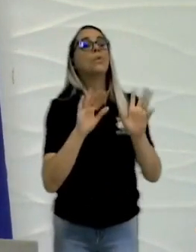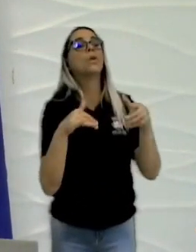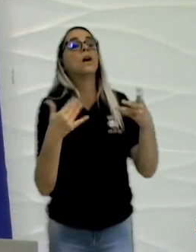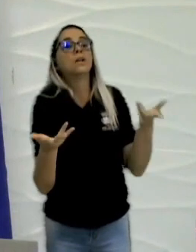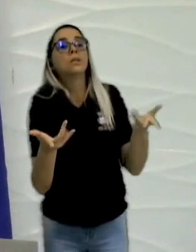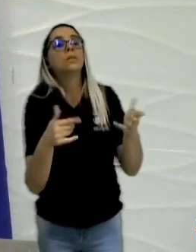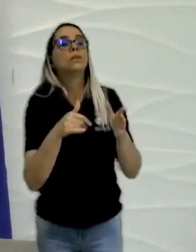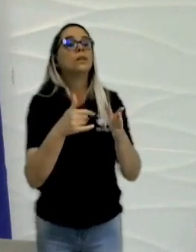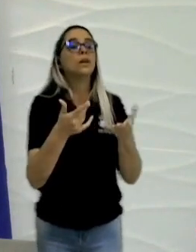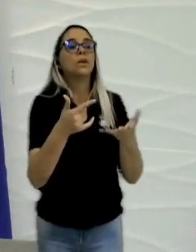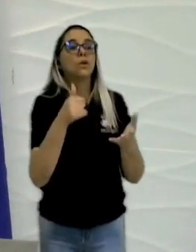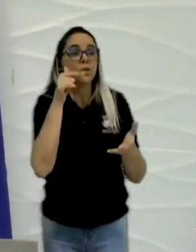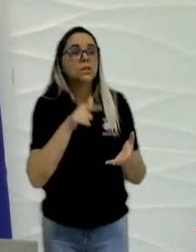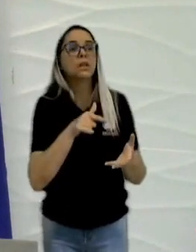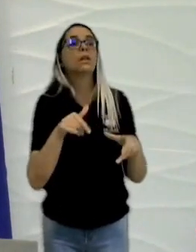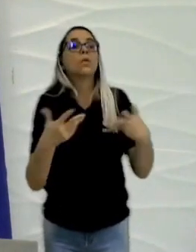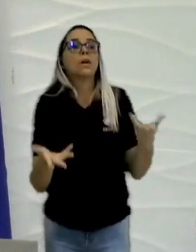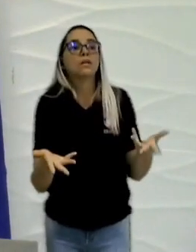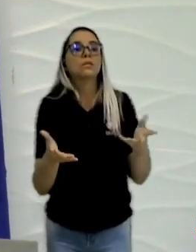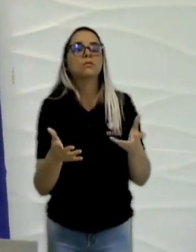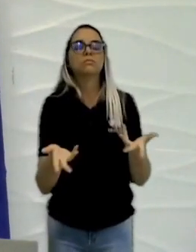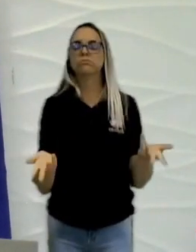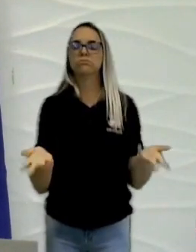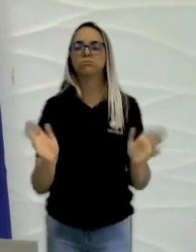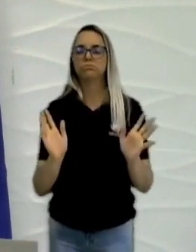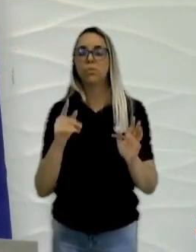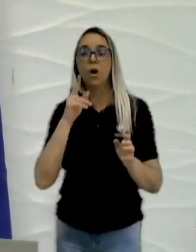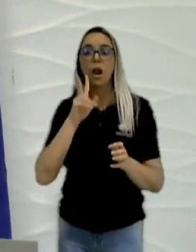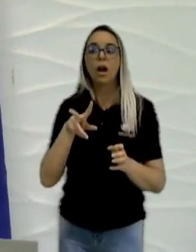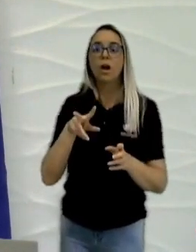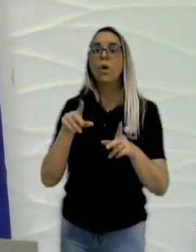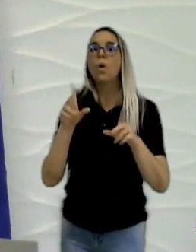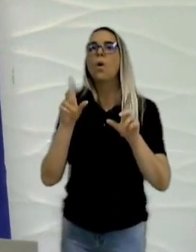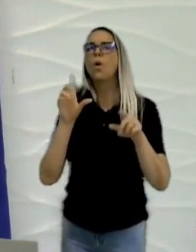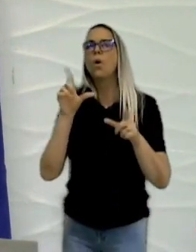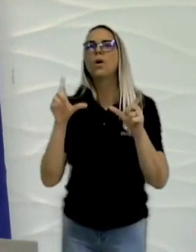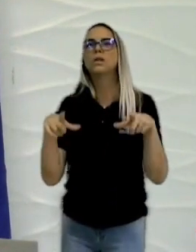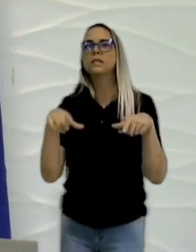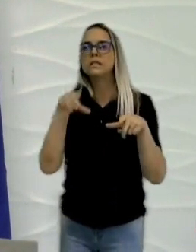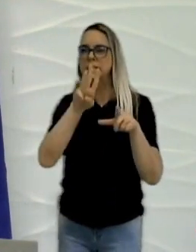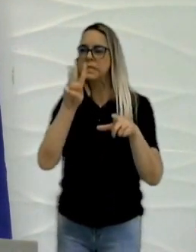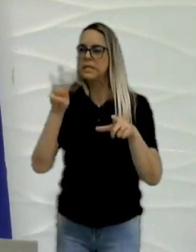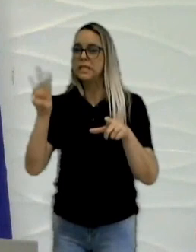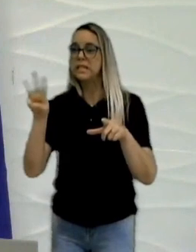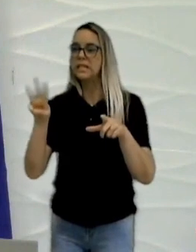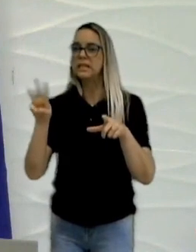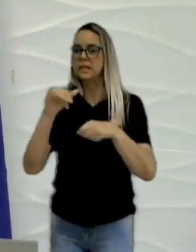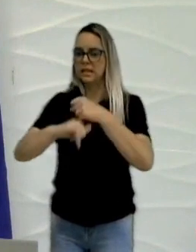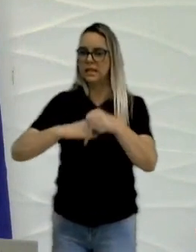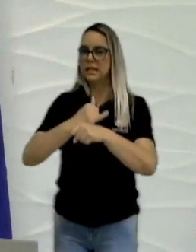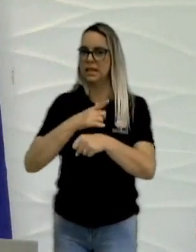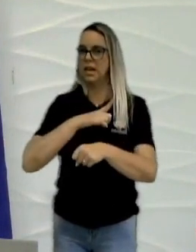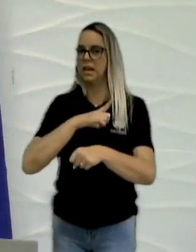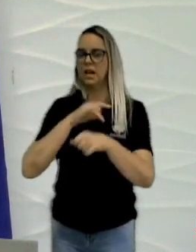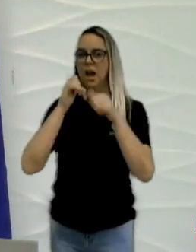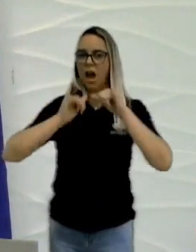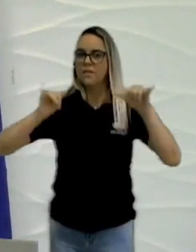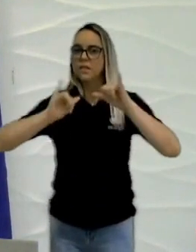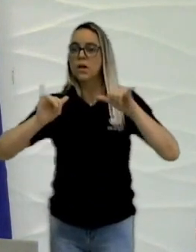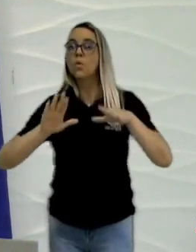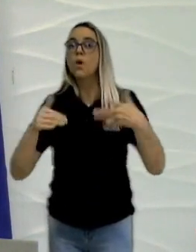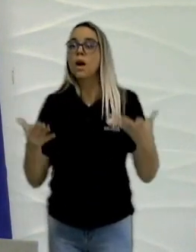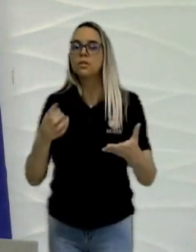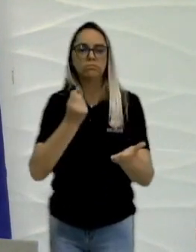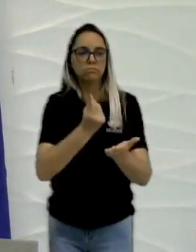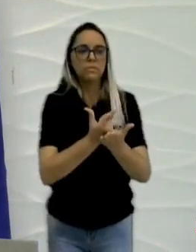receber. E olhando lá uma das publicações lá no site do MDA, tem um aviso dizendo que o